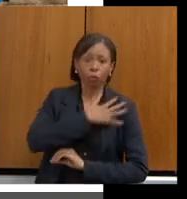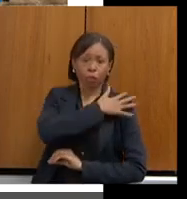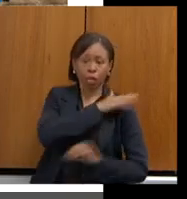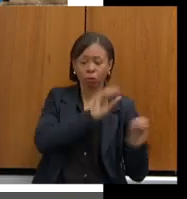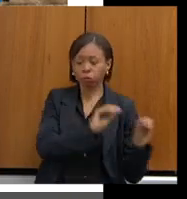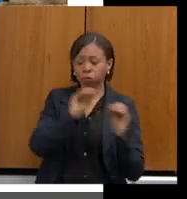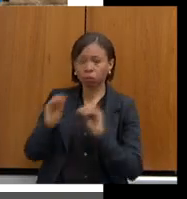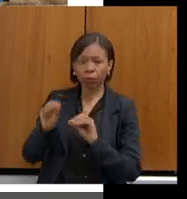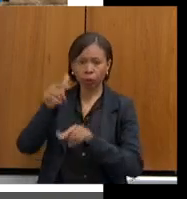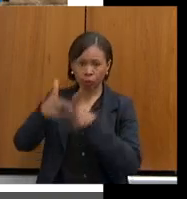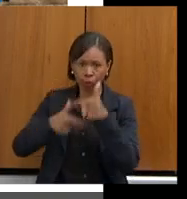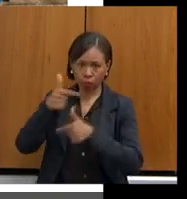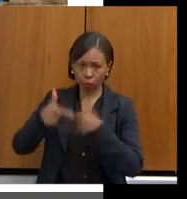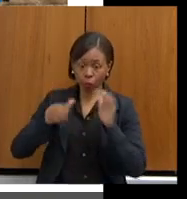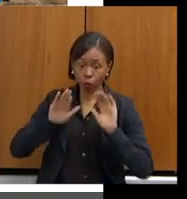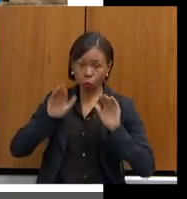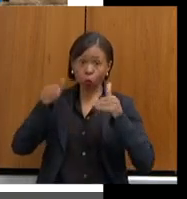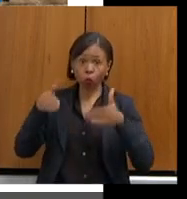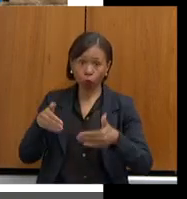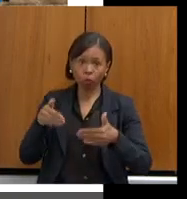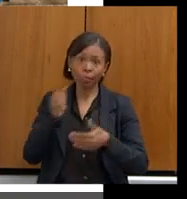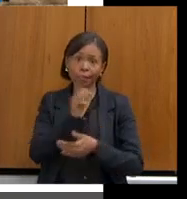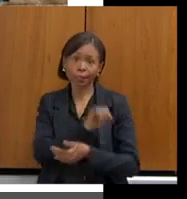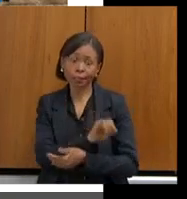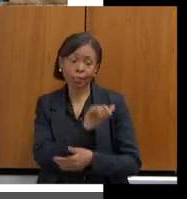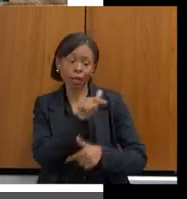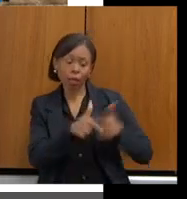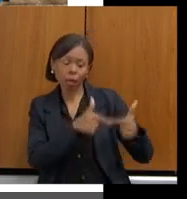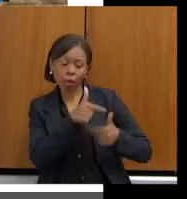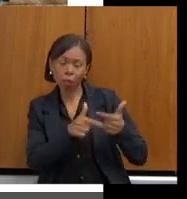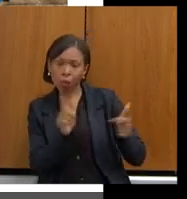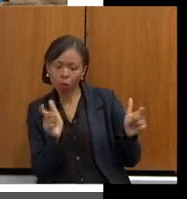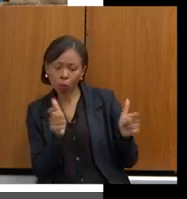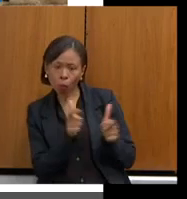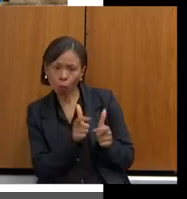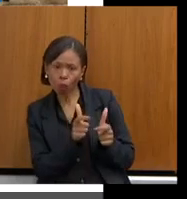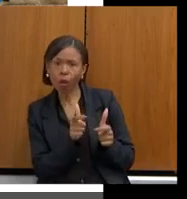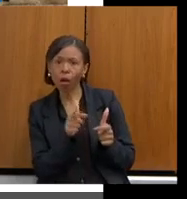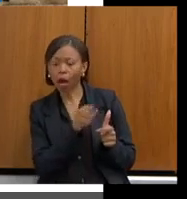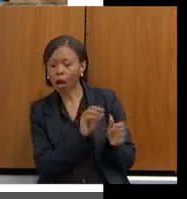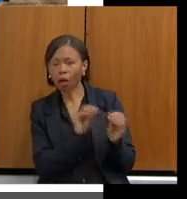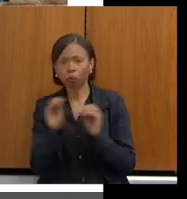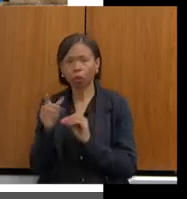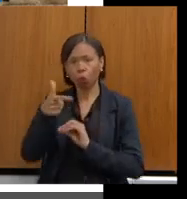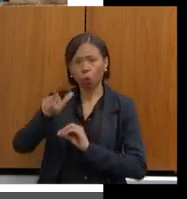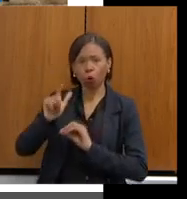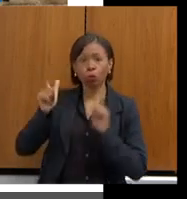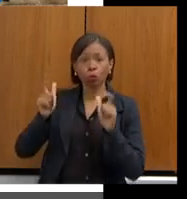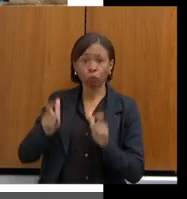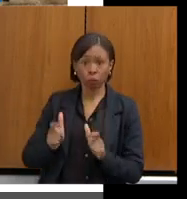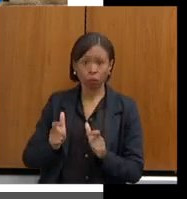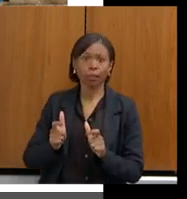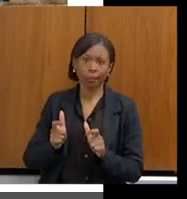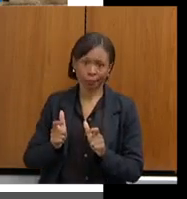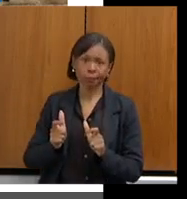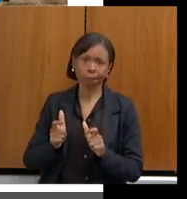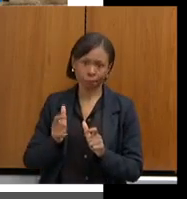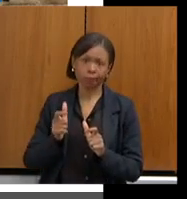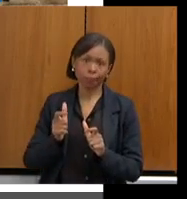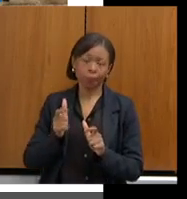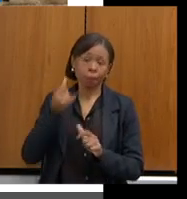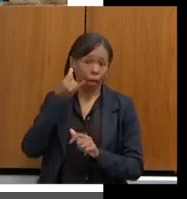atividade-fim em caso de baixas no serviço operacional em razão de contaminação mas sem perder a condição